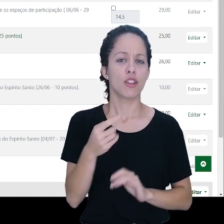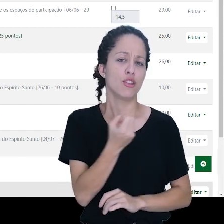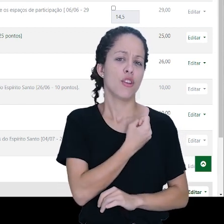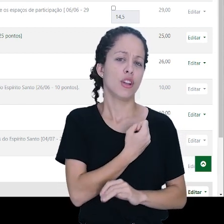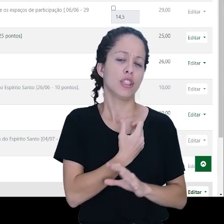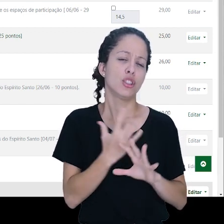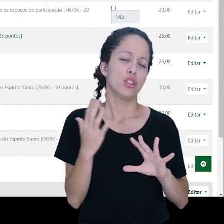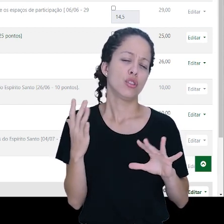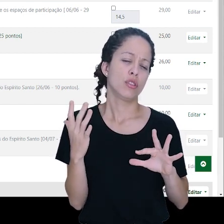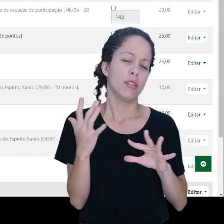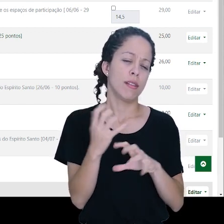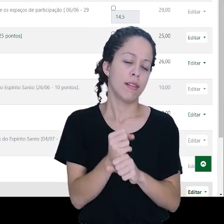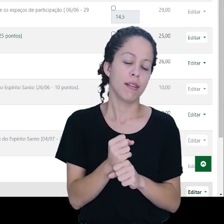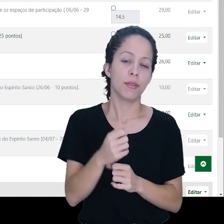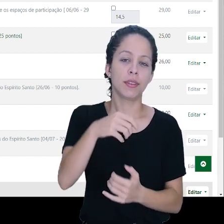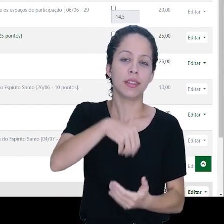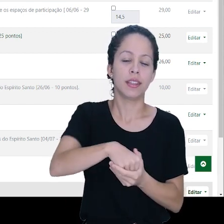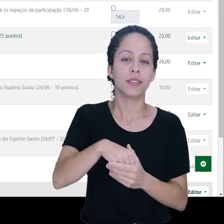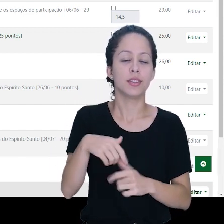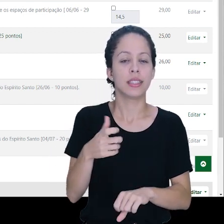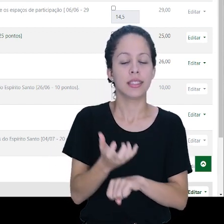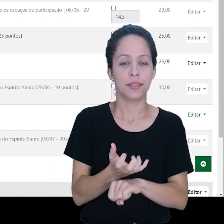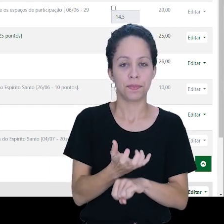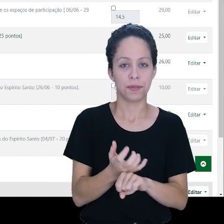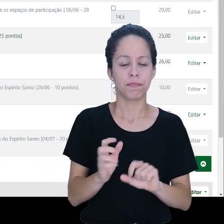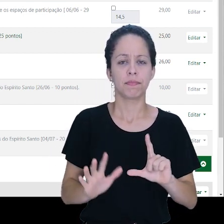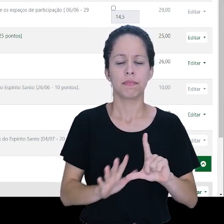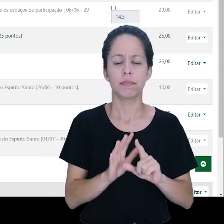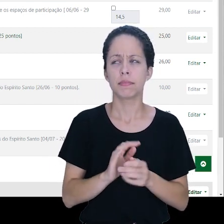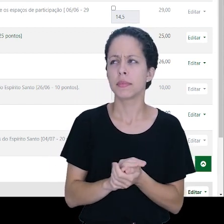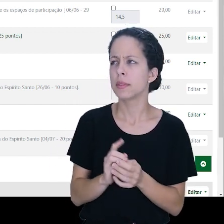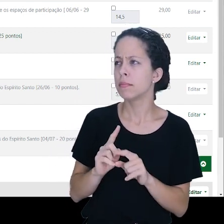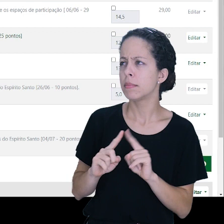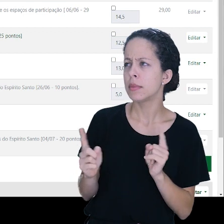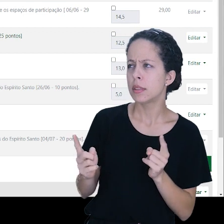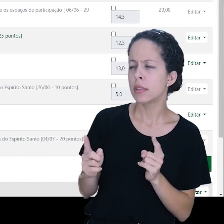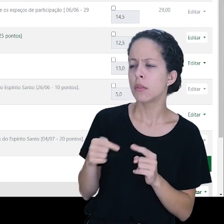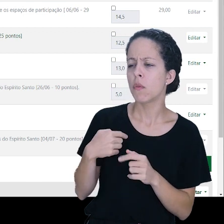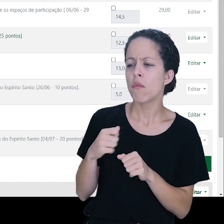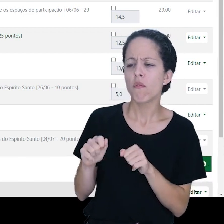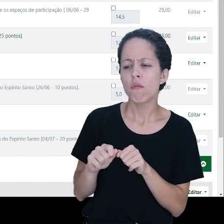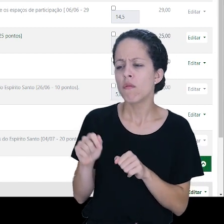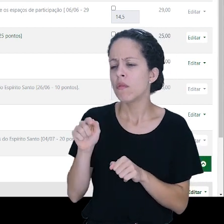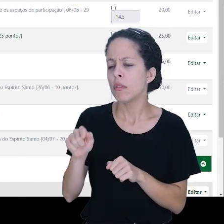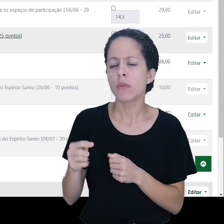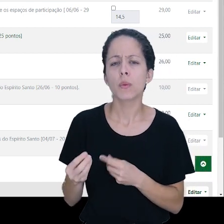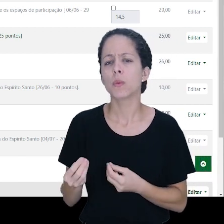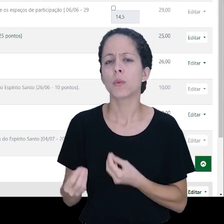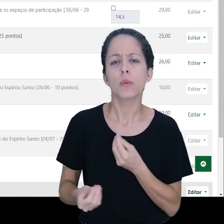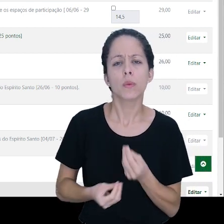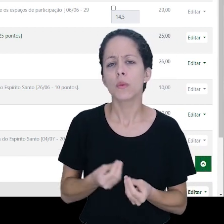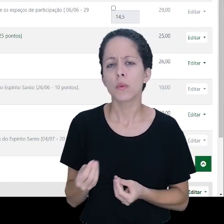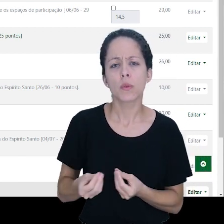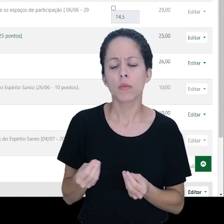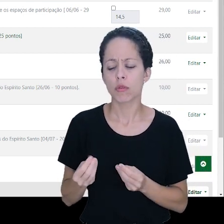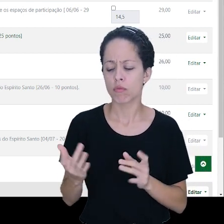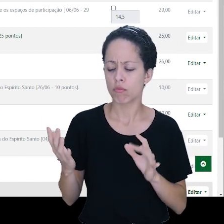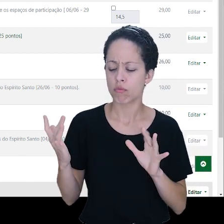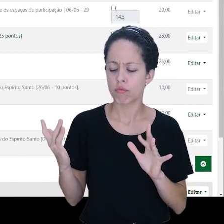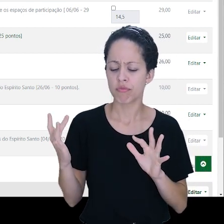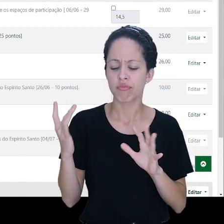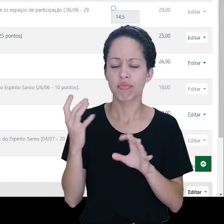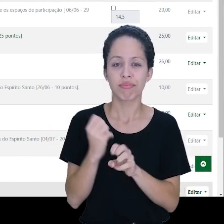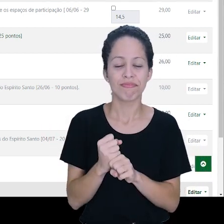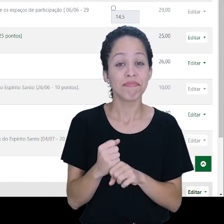Geral dessa disciplina dessa sala virtual mas como fazer isso Marquito como que a gente vai fazer para poder